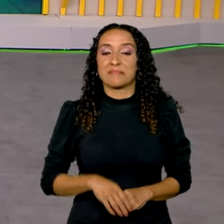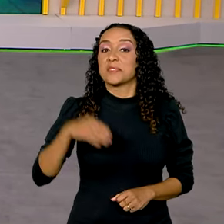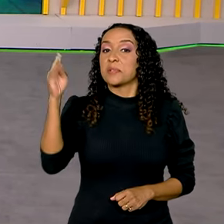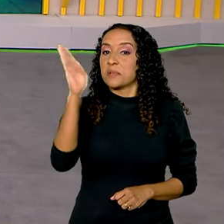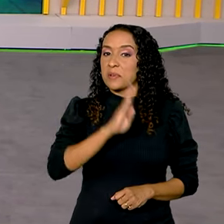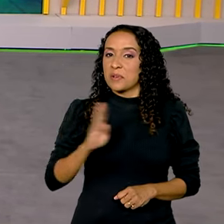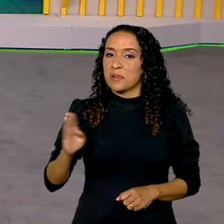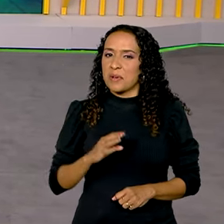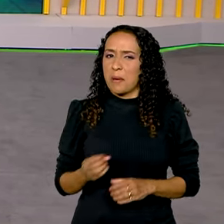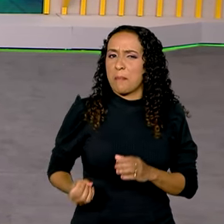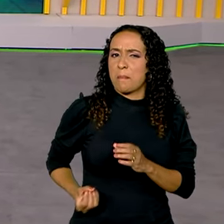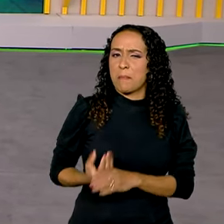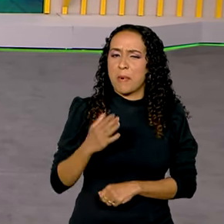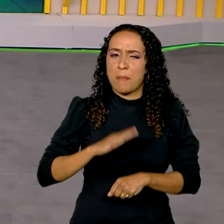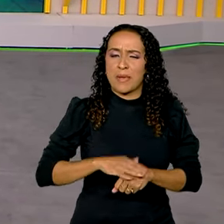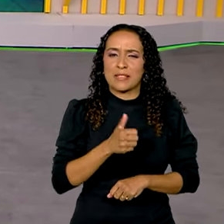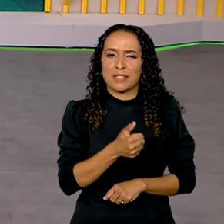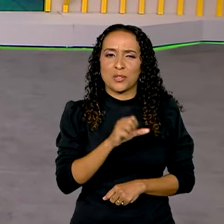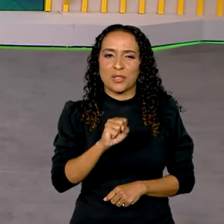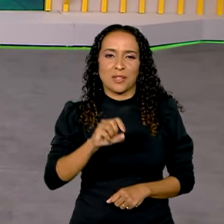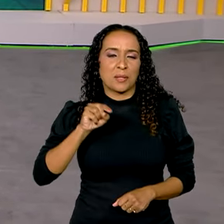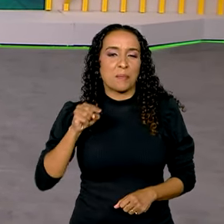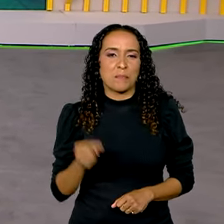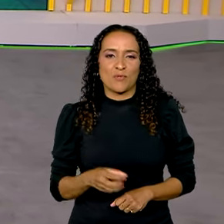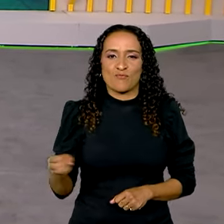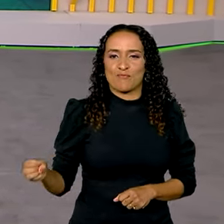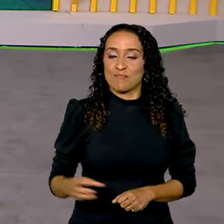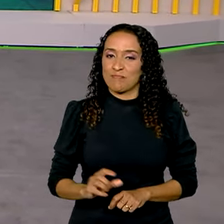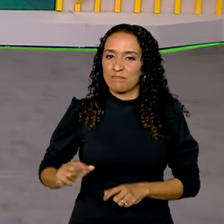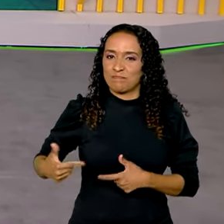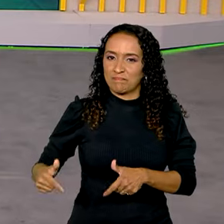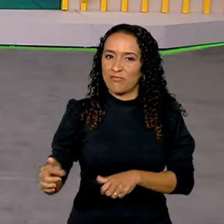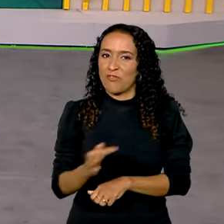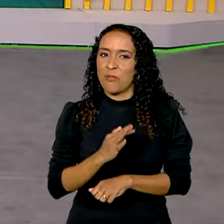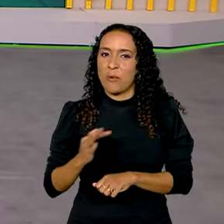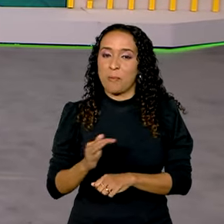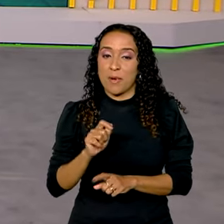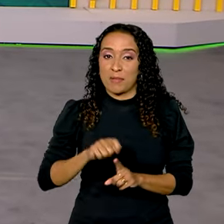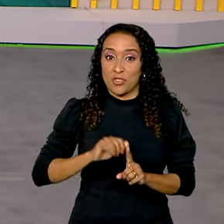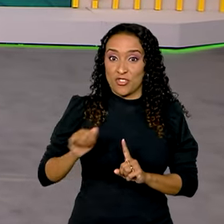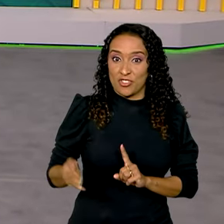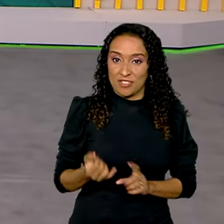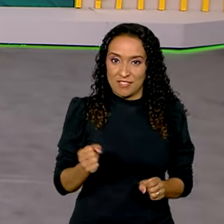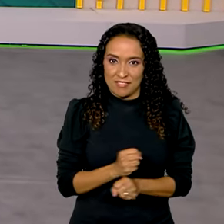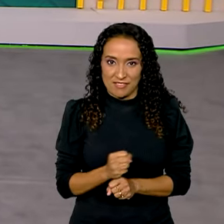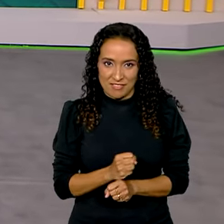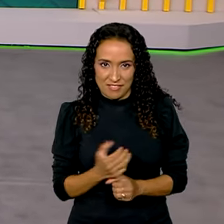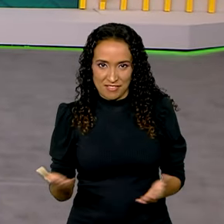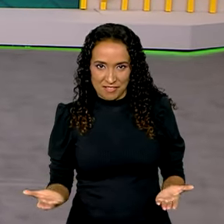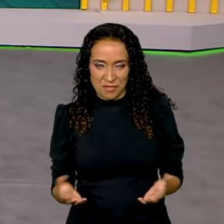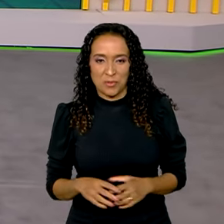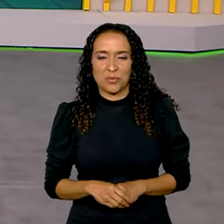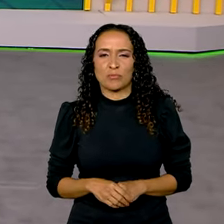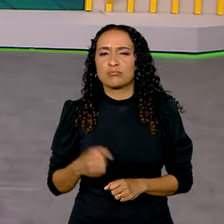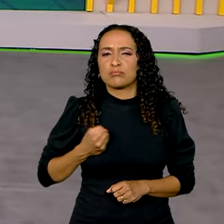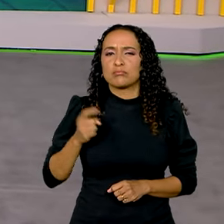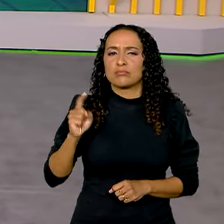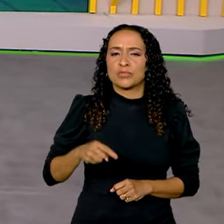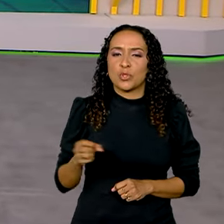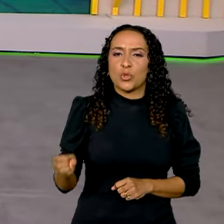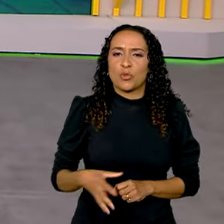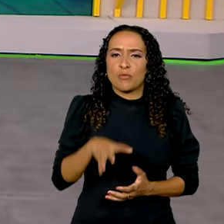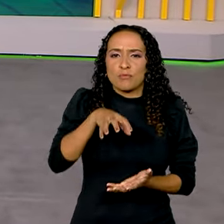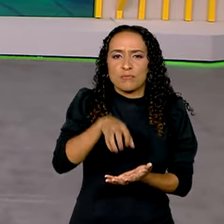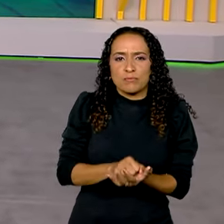O Brasil criou mais de 180 mil novos empregos formais em janeiro deste ano. Os números são do novo